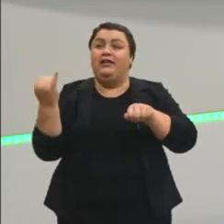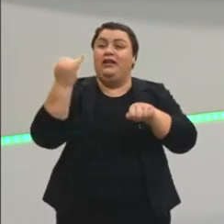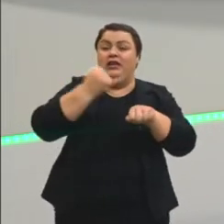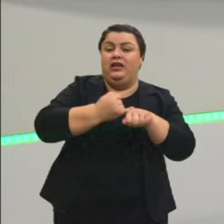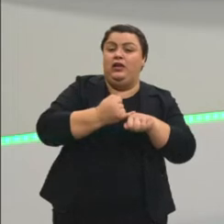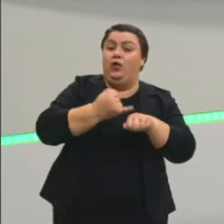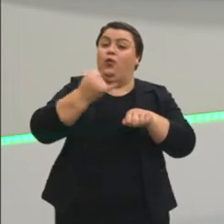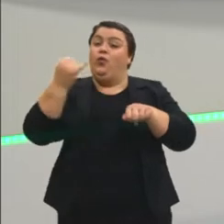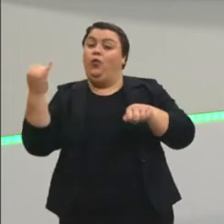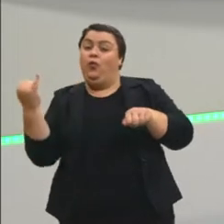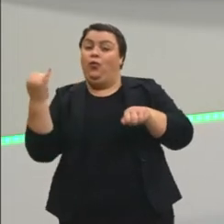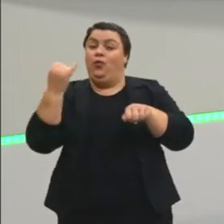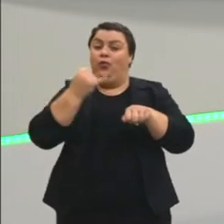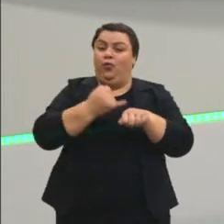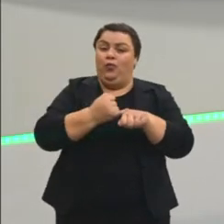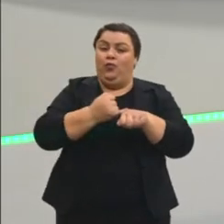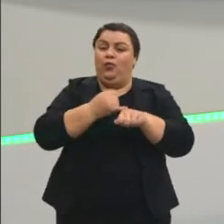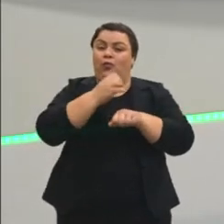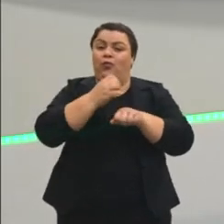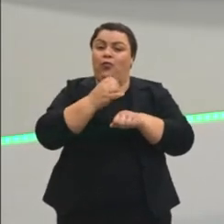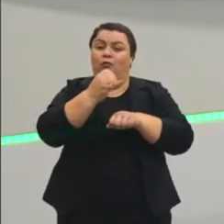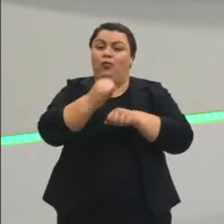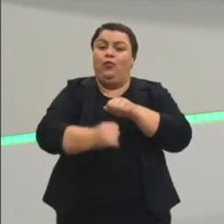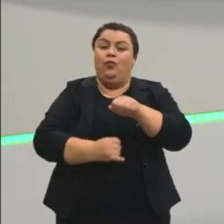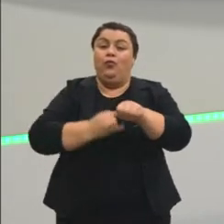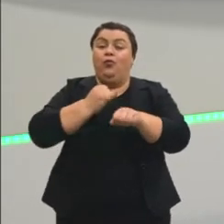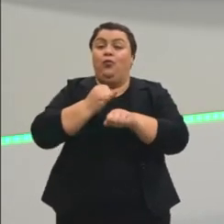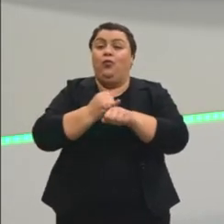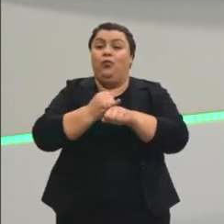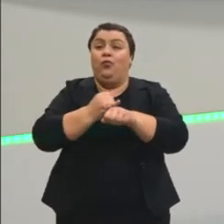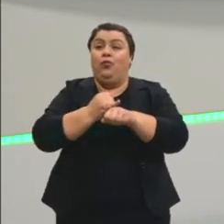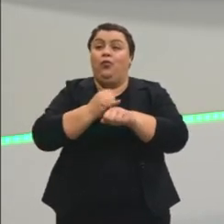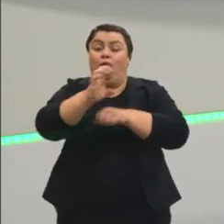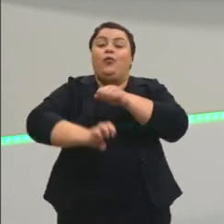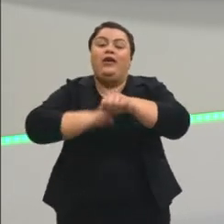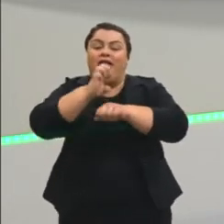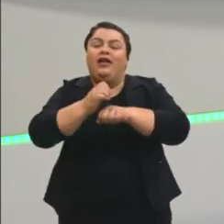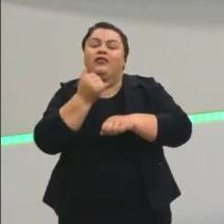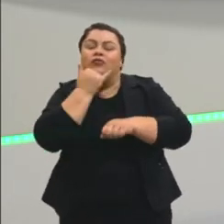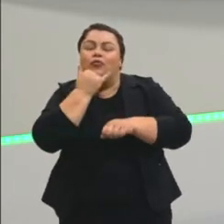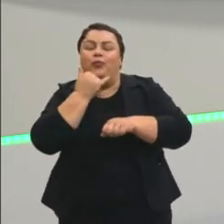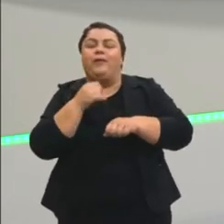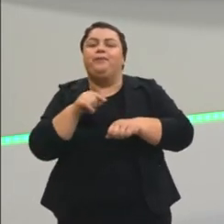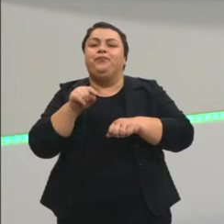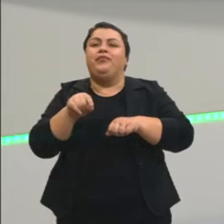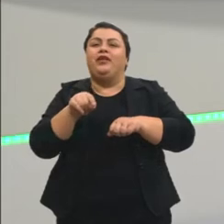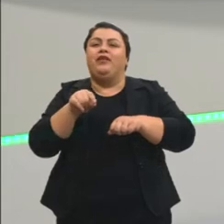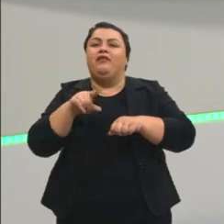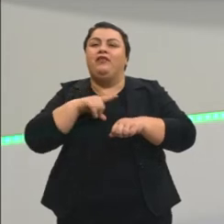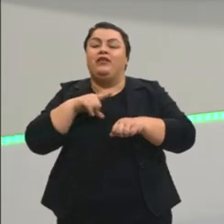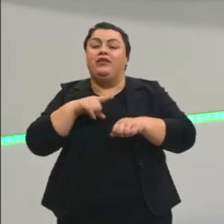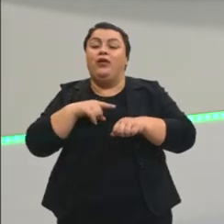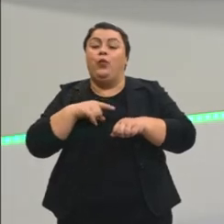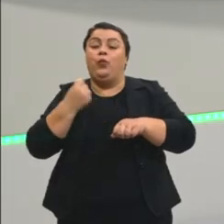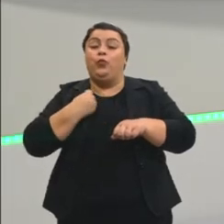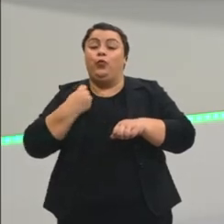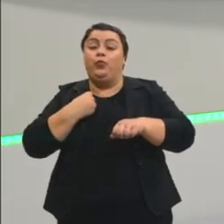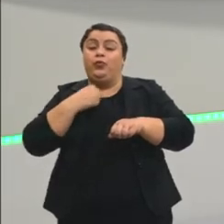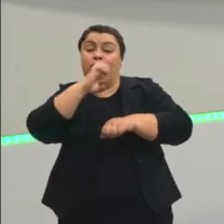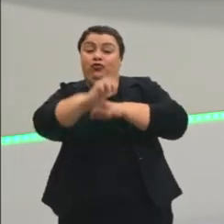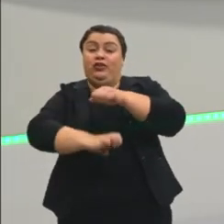ganha ou perde elétrons daí acontece que alguns átomos eles apresentam o número de elétrons